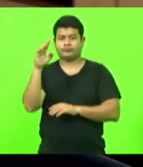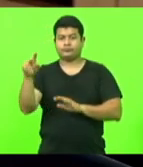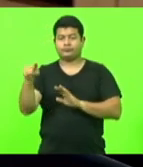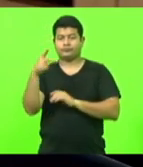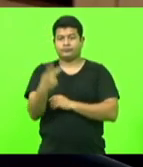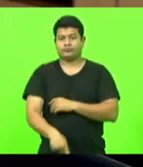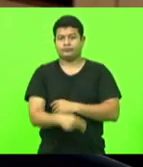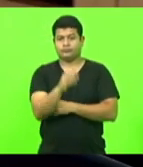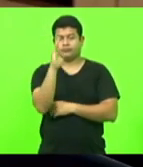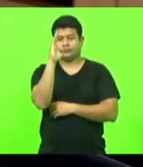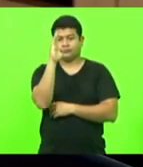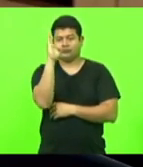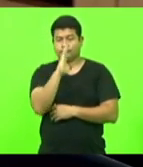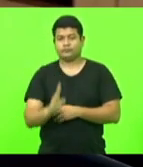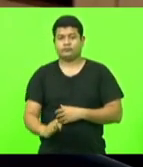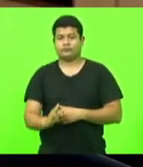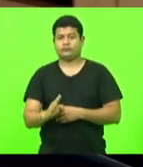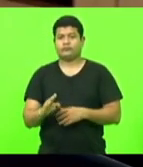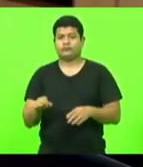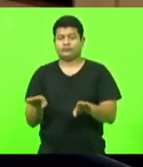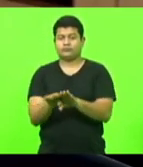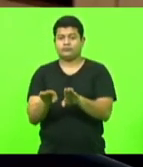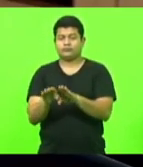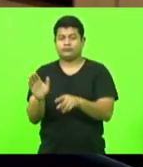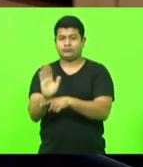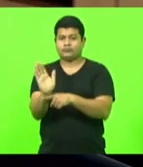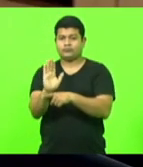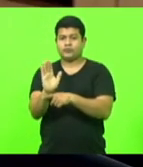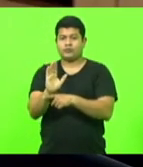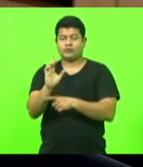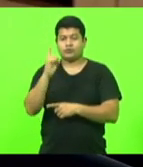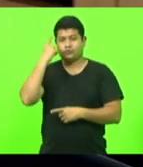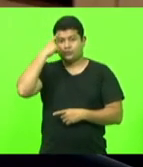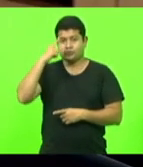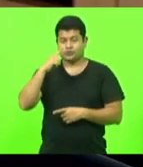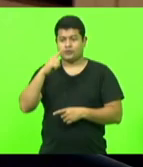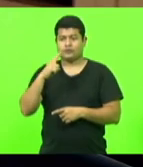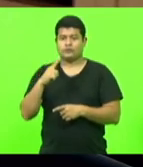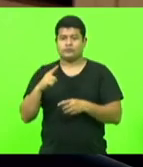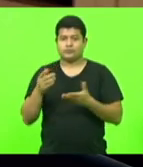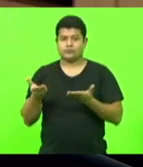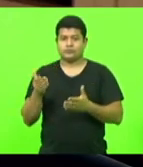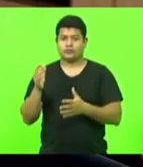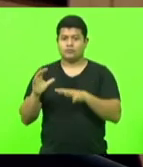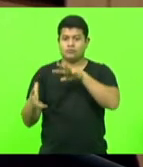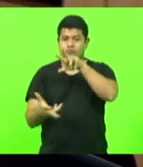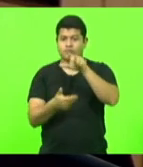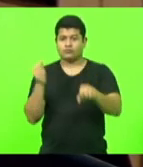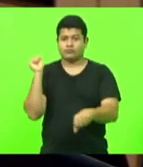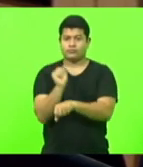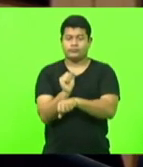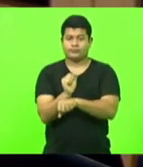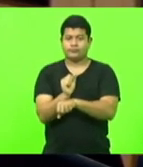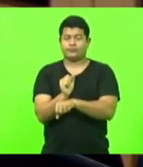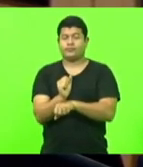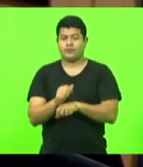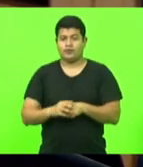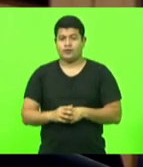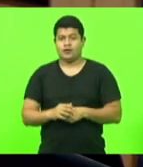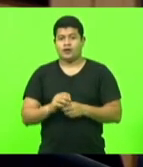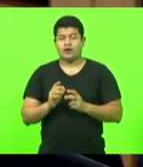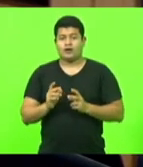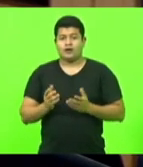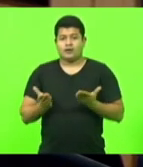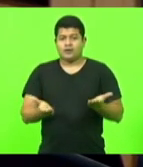O Dia em que a Terra Parou, produzido pela produtora 048 Filmes. Prosseguindo, Sr. Deputado Nilson Berlanda, na qualidade